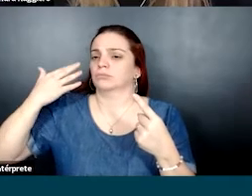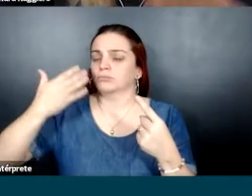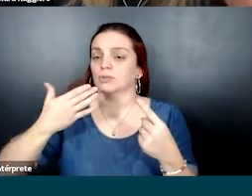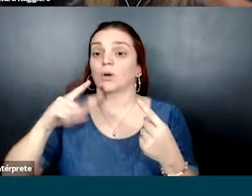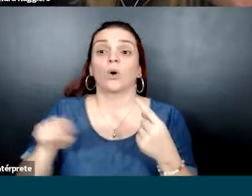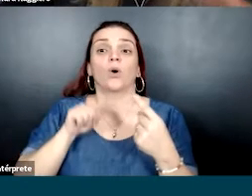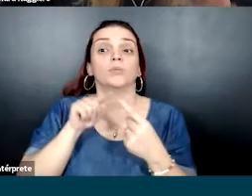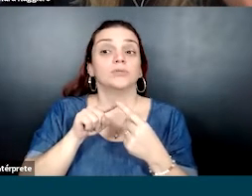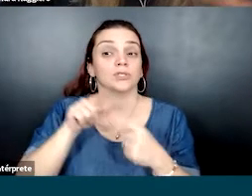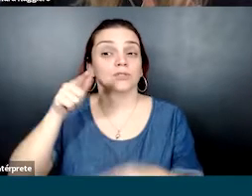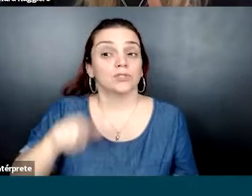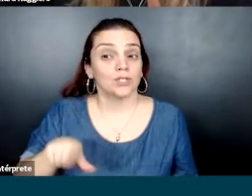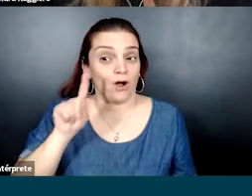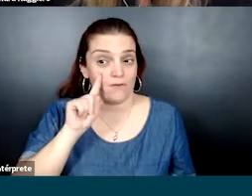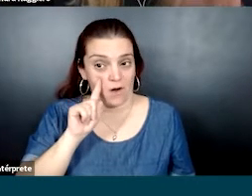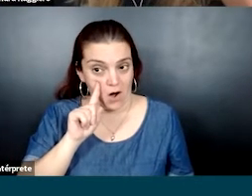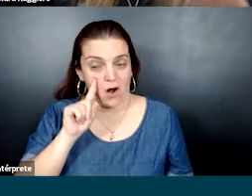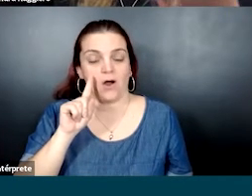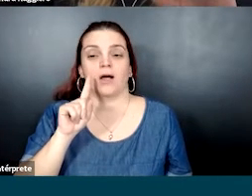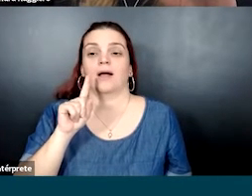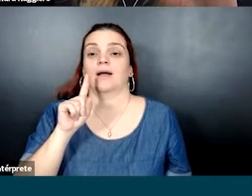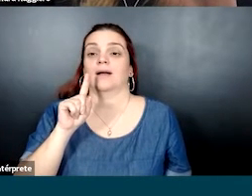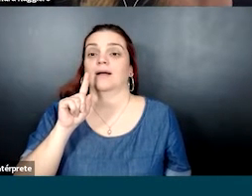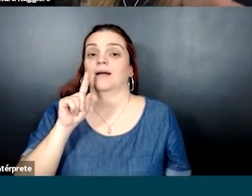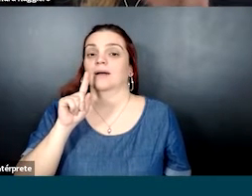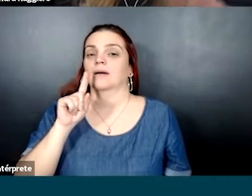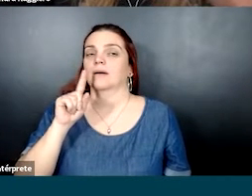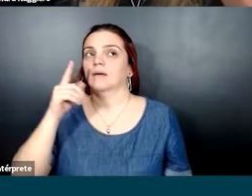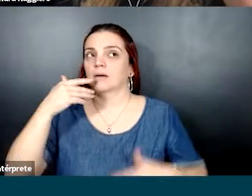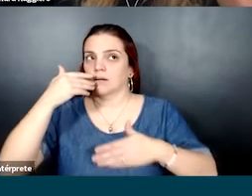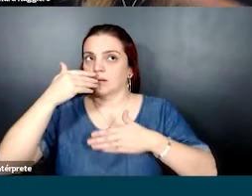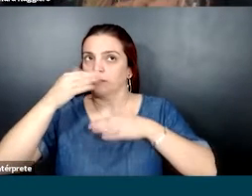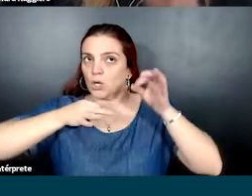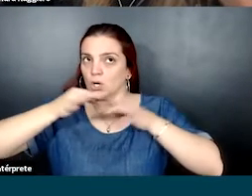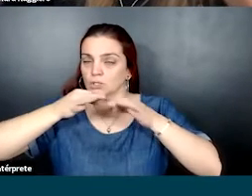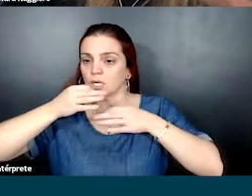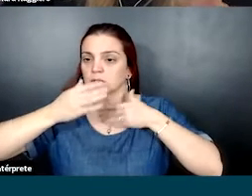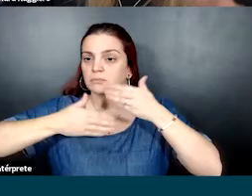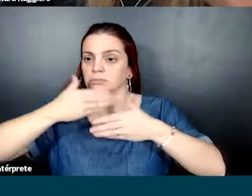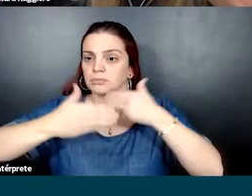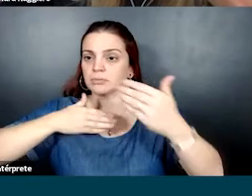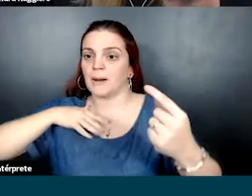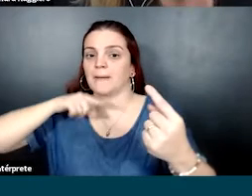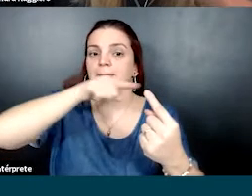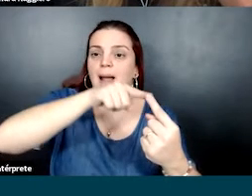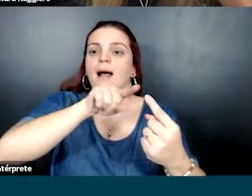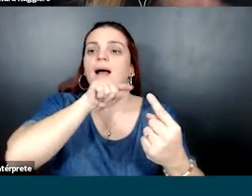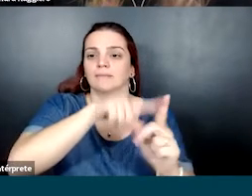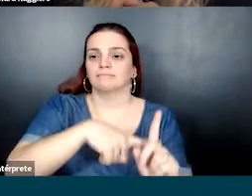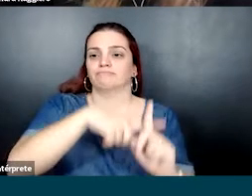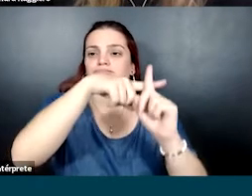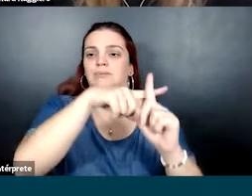linkado, a fim de novo, conforme a Julie nos colocou, projetar e construir em direção